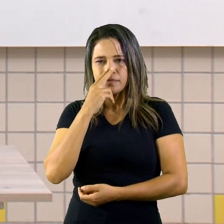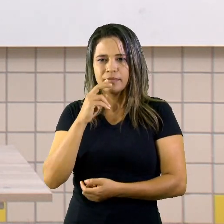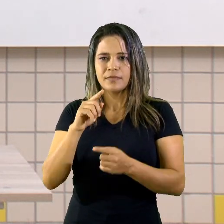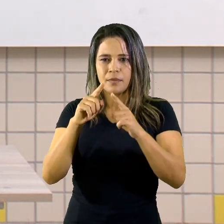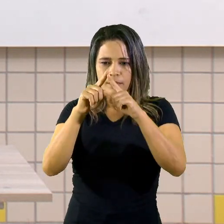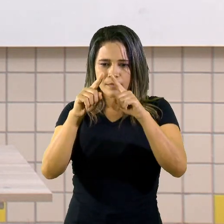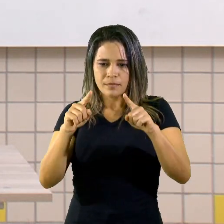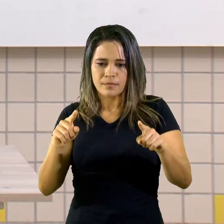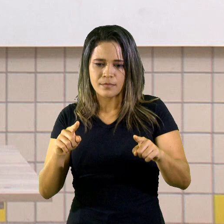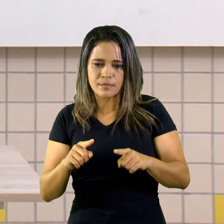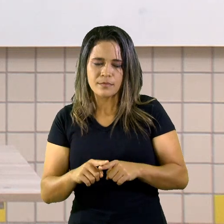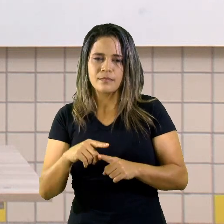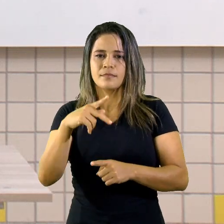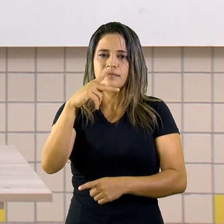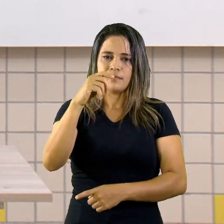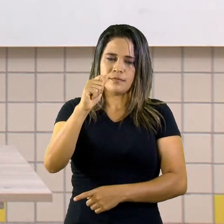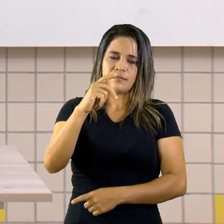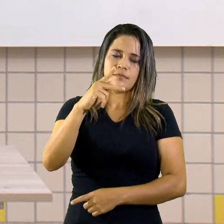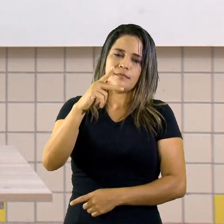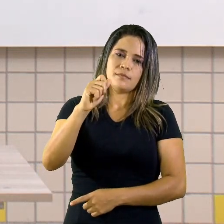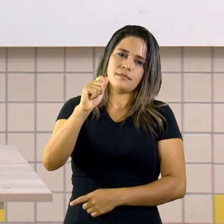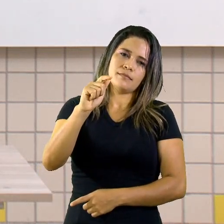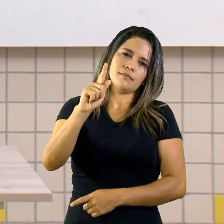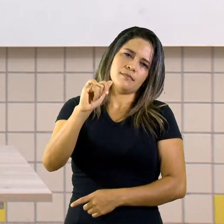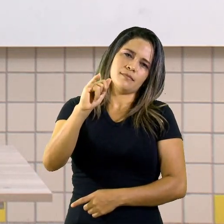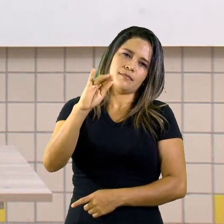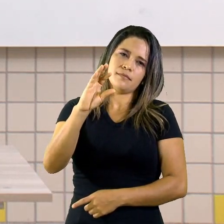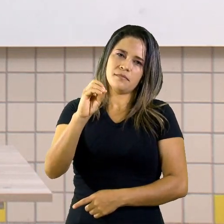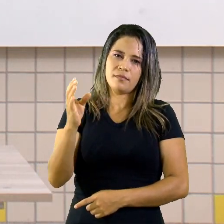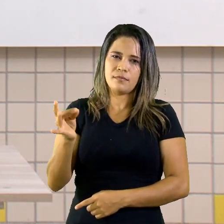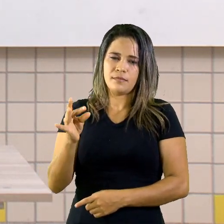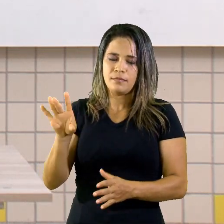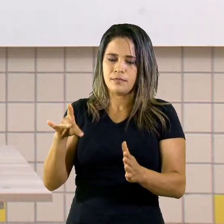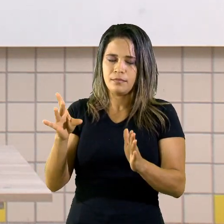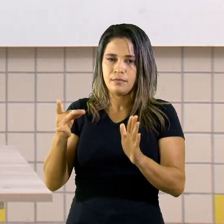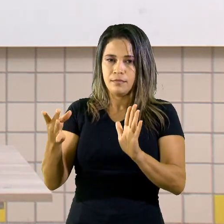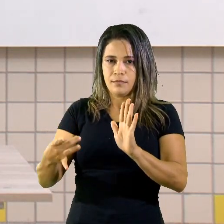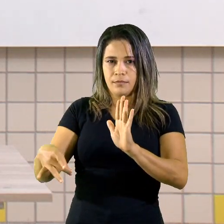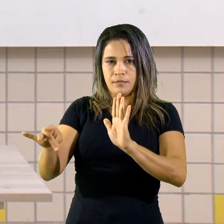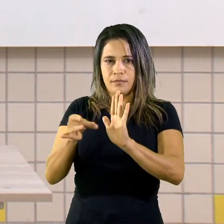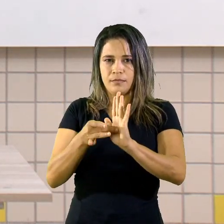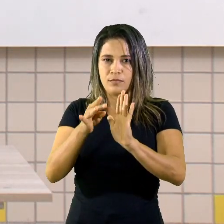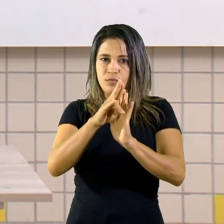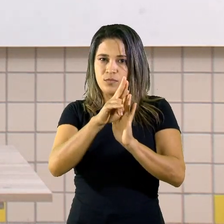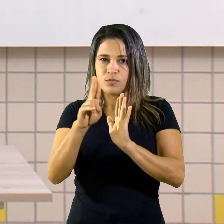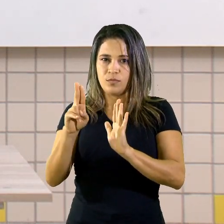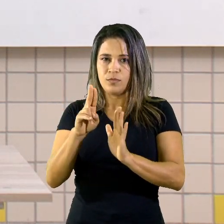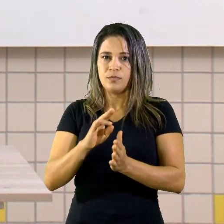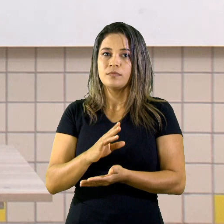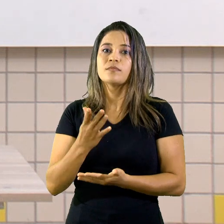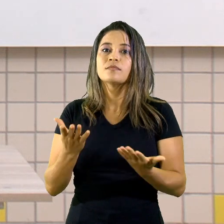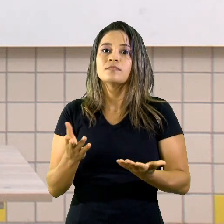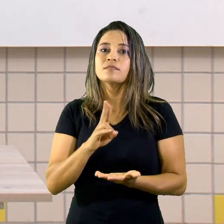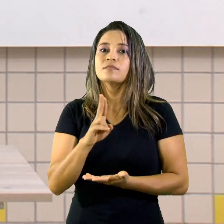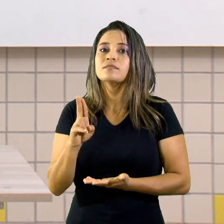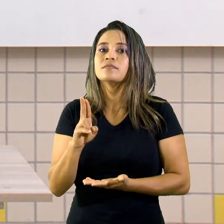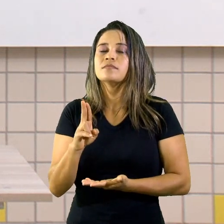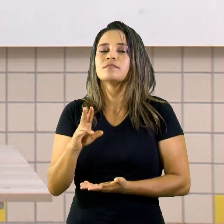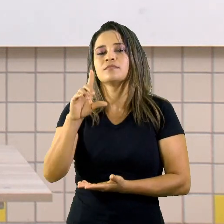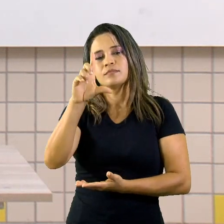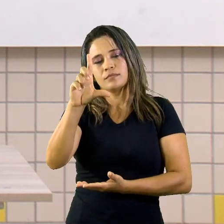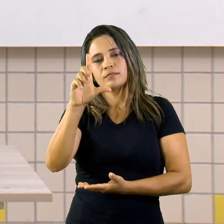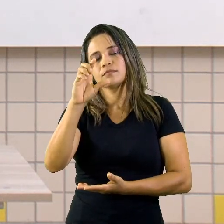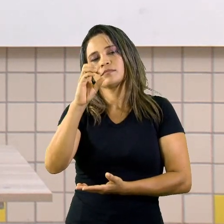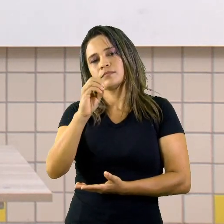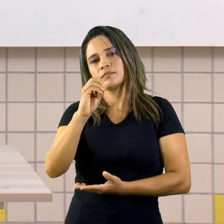papagaio. E aí eu vou grudar aqui o adesivo e o nome da figura é